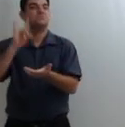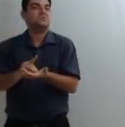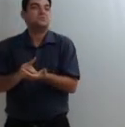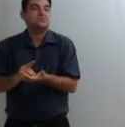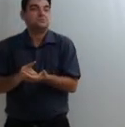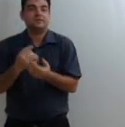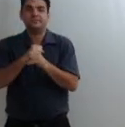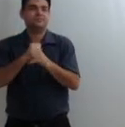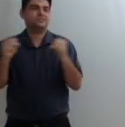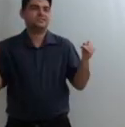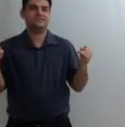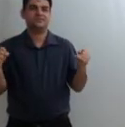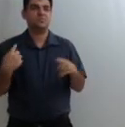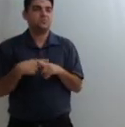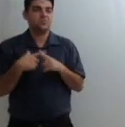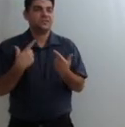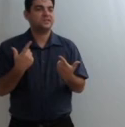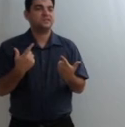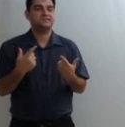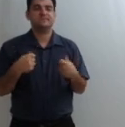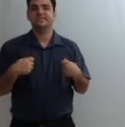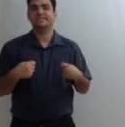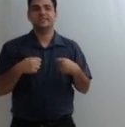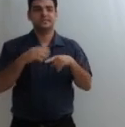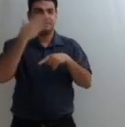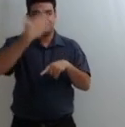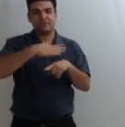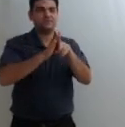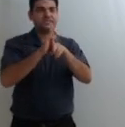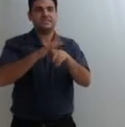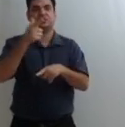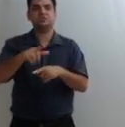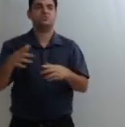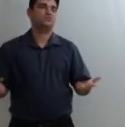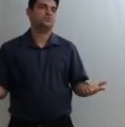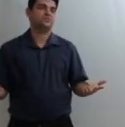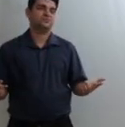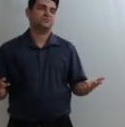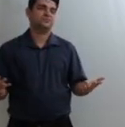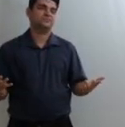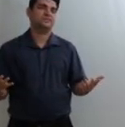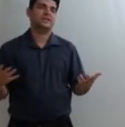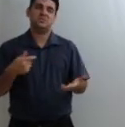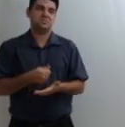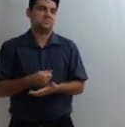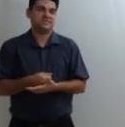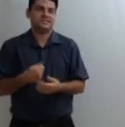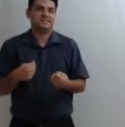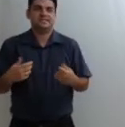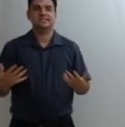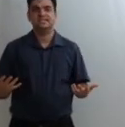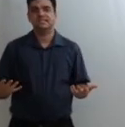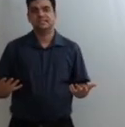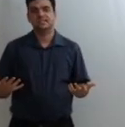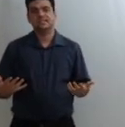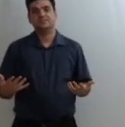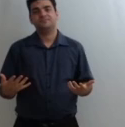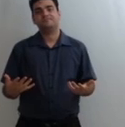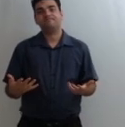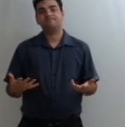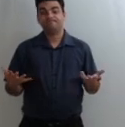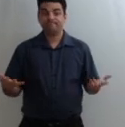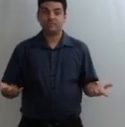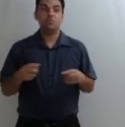sem reexaminar, fazer esse exame sem reexaminar o acervo fato probatório. O recurso